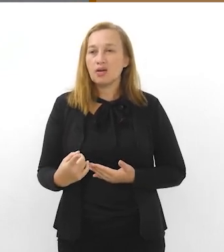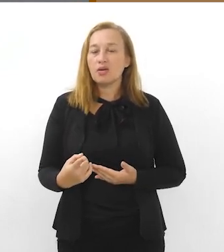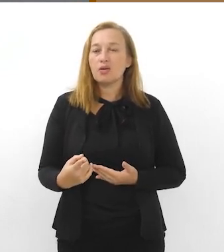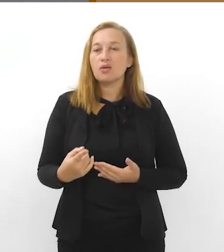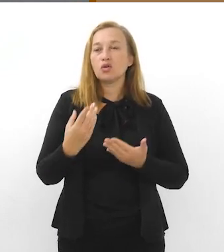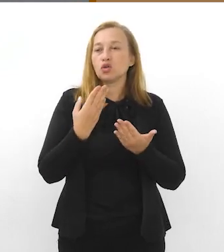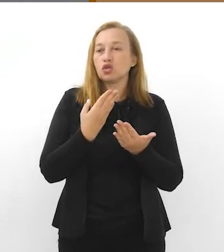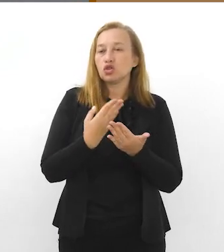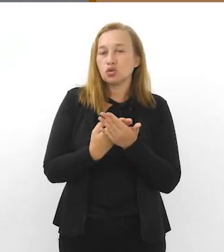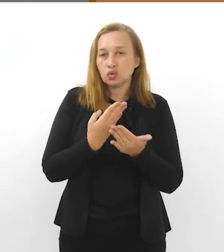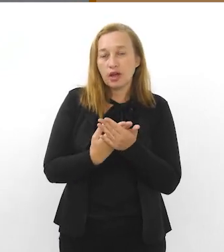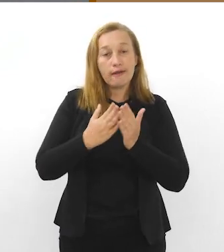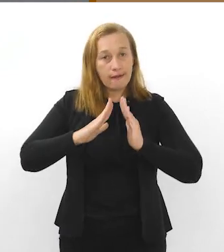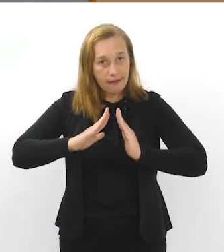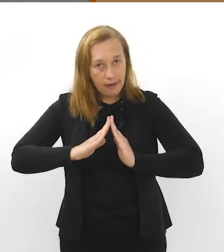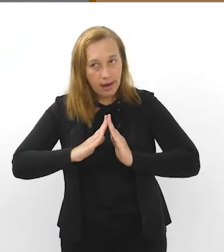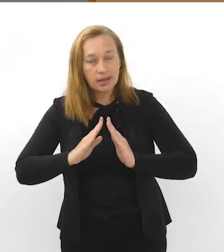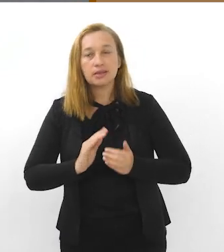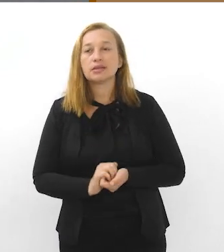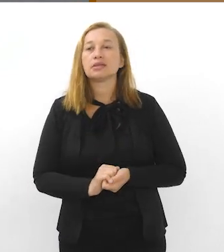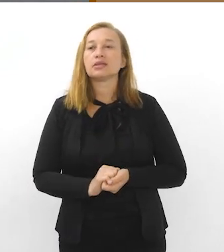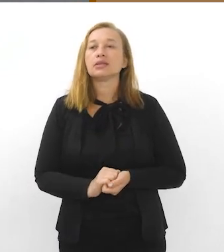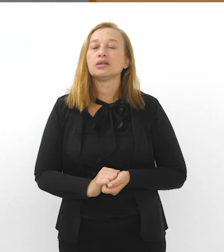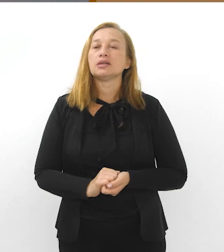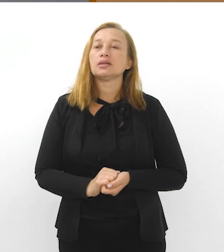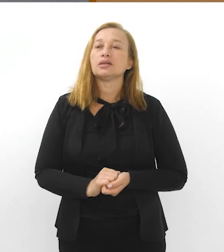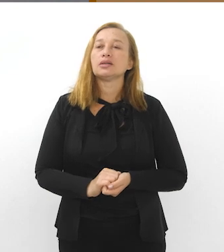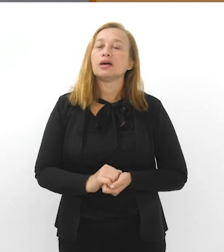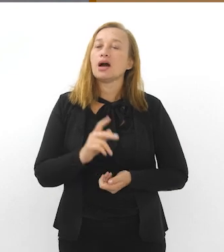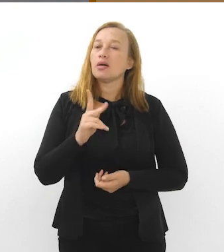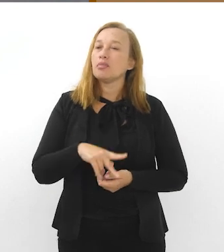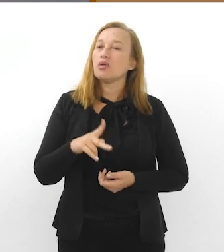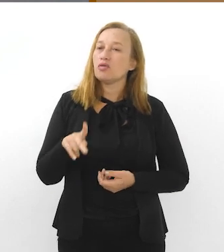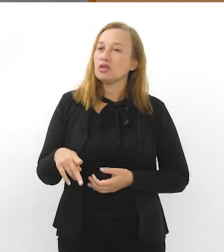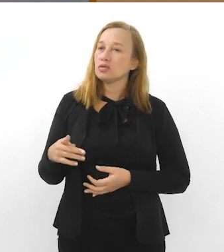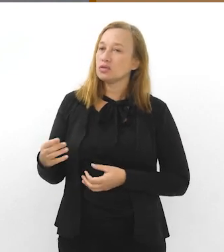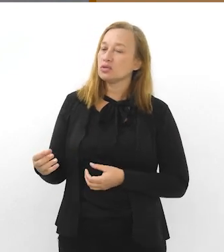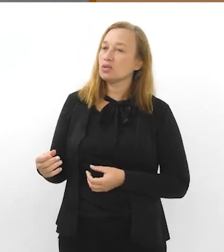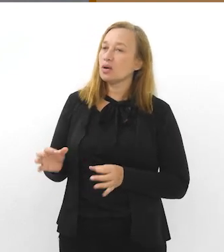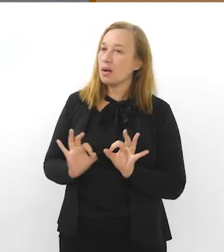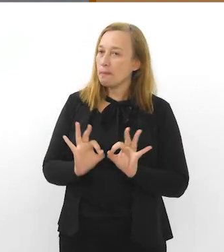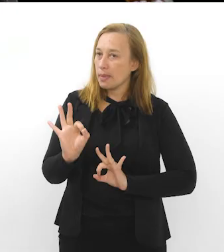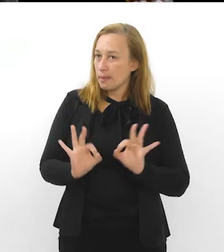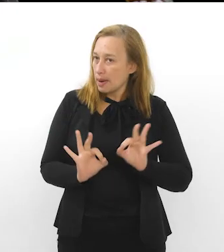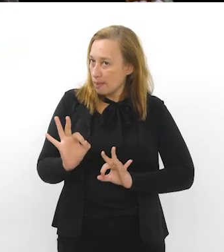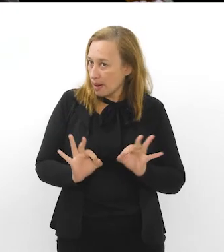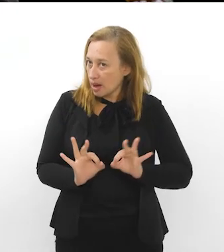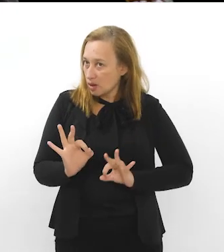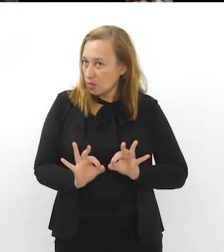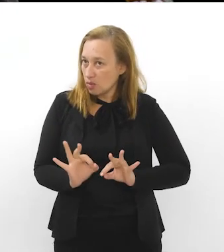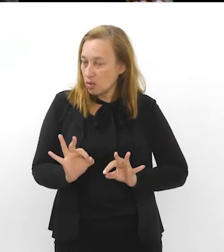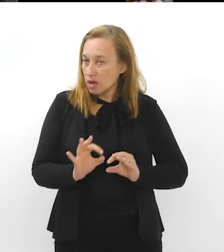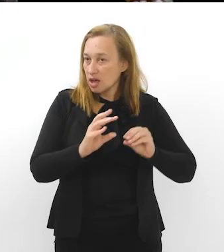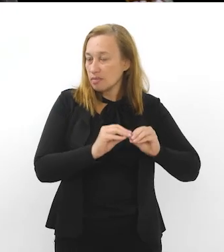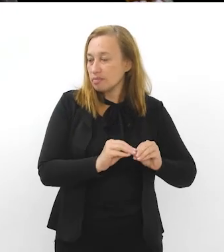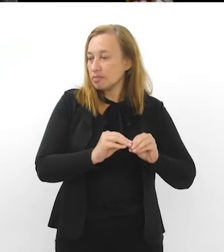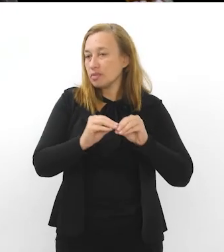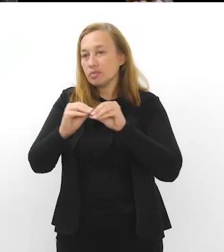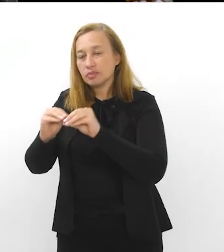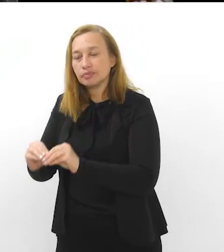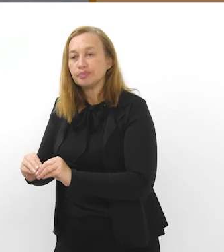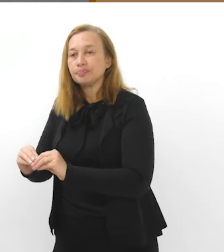alfabetizada em casa, né? E depois a professora falou, não, eu vou organizar um canto lá na escola e vou te levar para